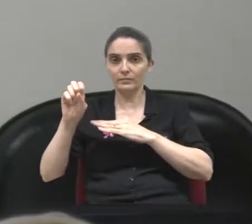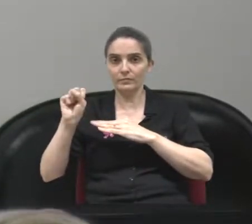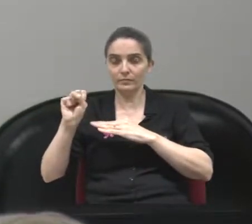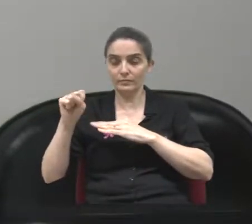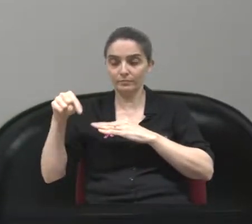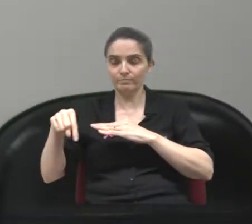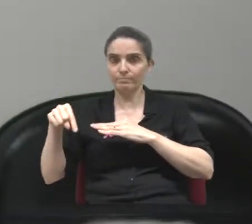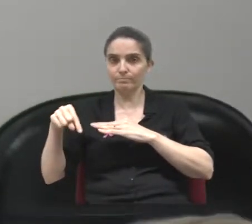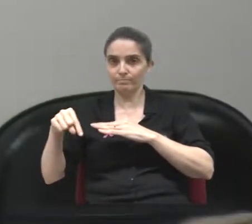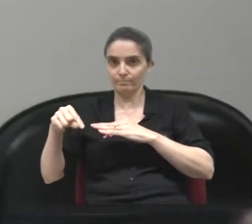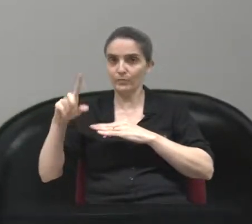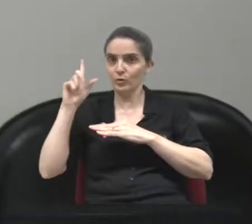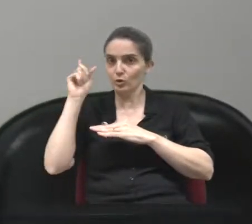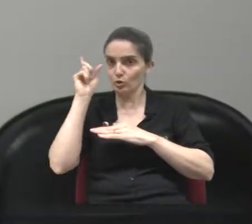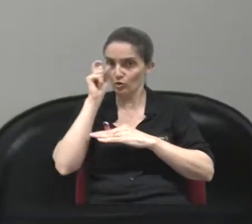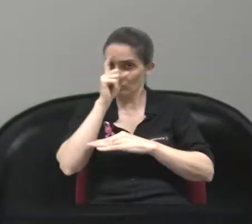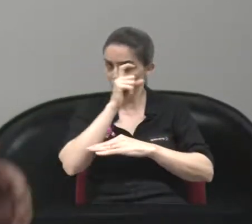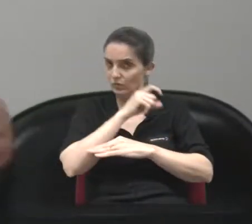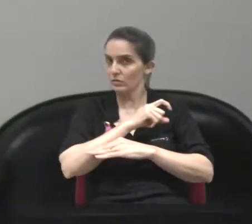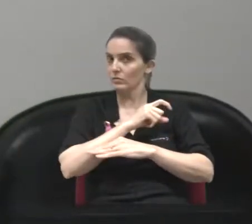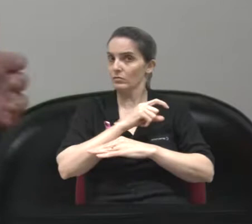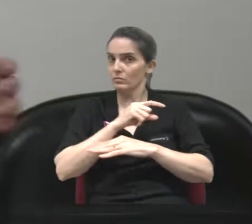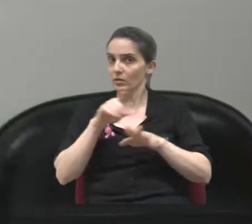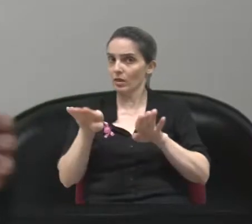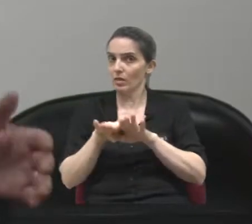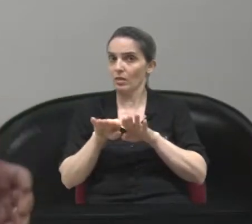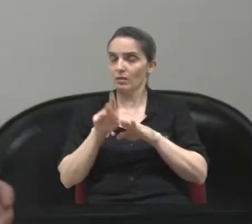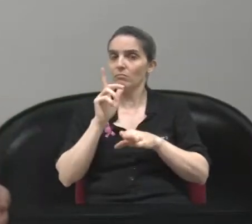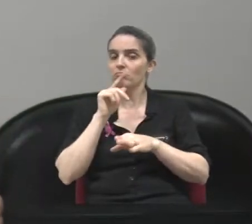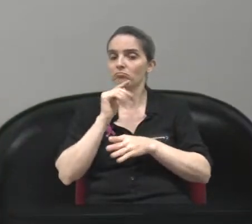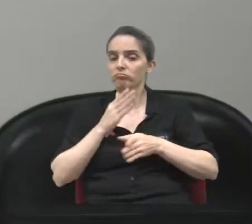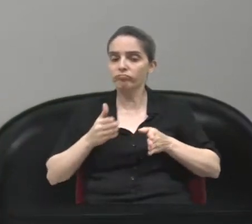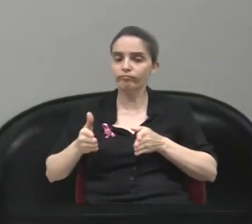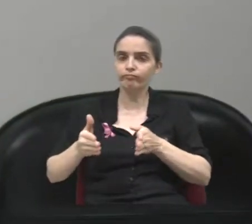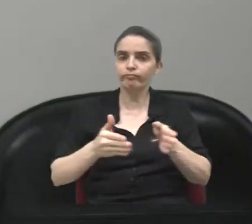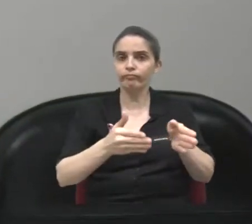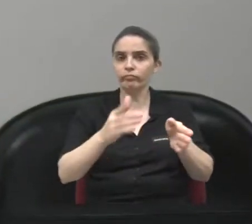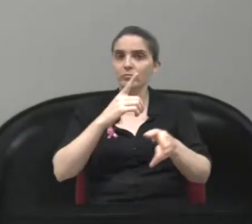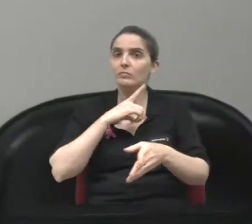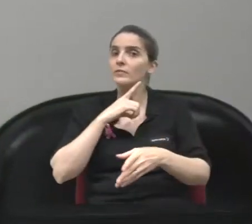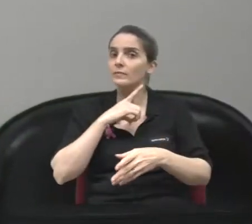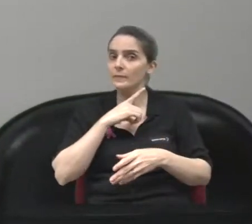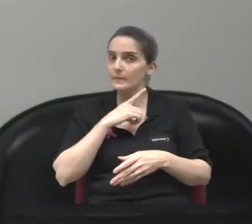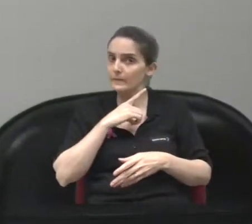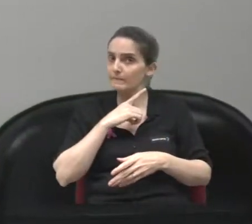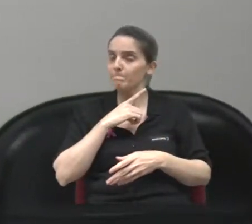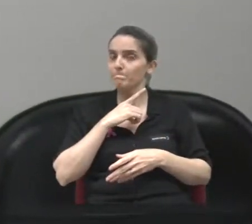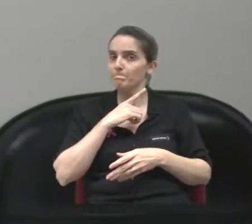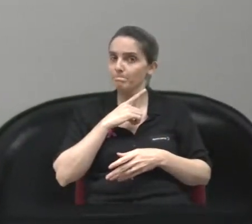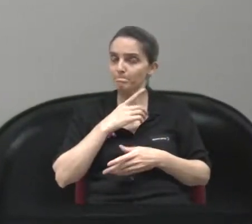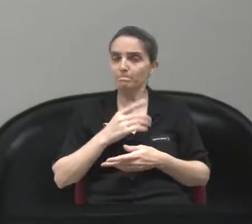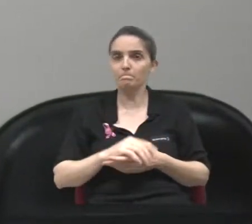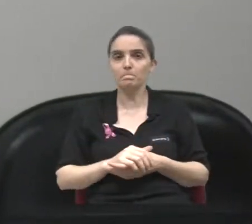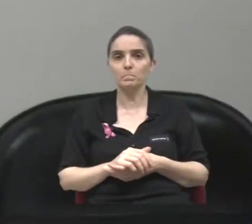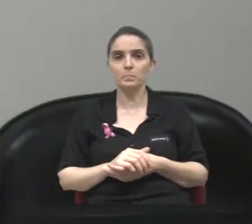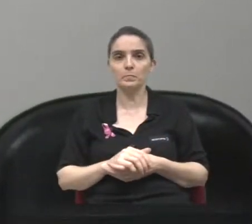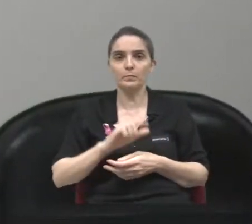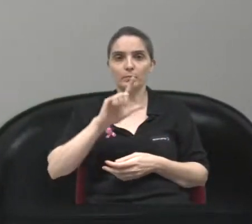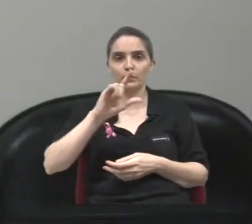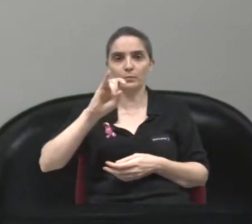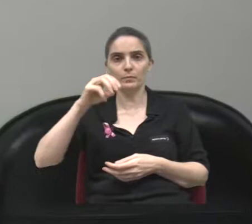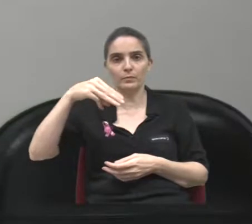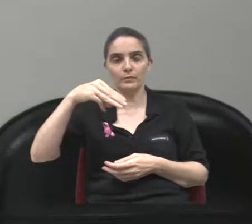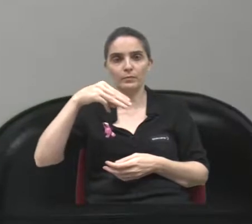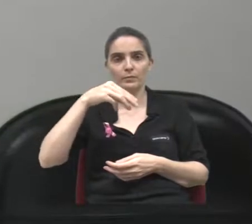ali também. E ali são três mestres ali, né, das linhas 117,